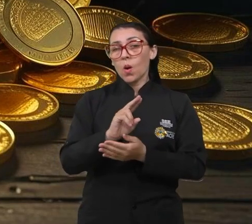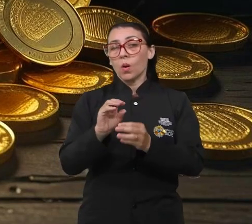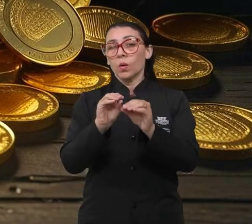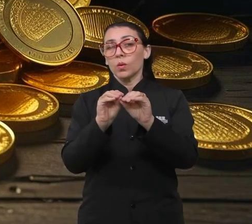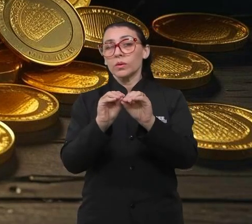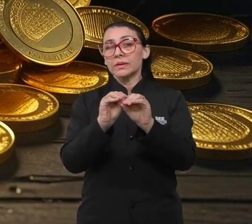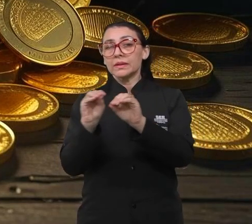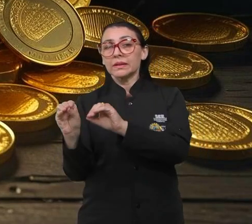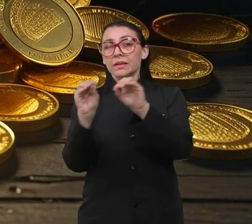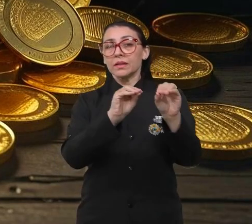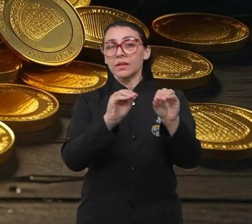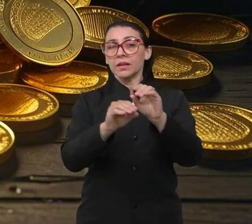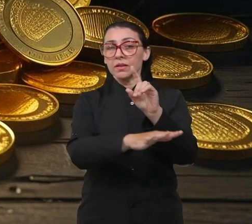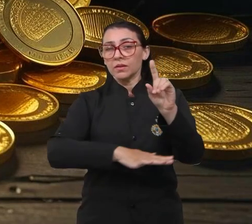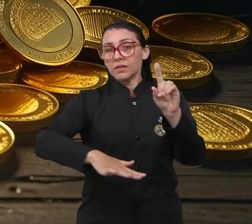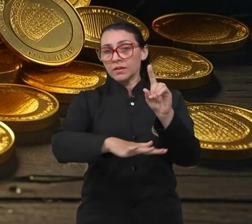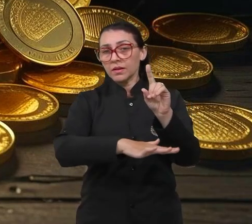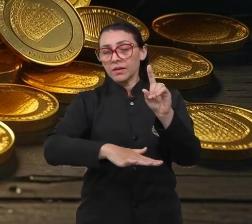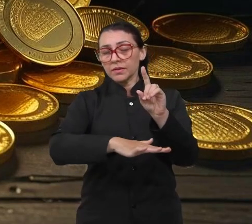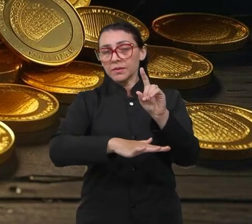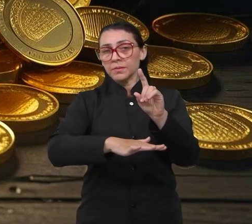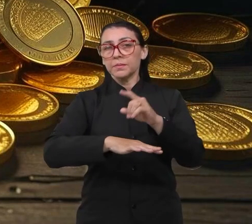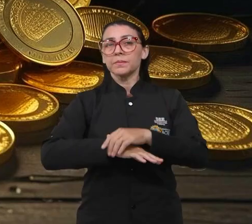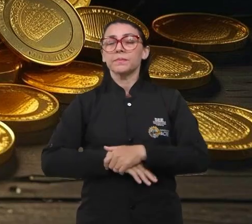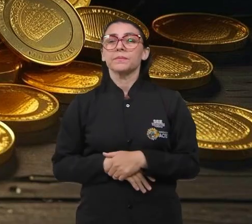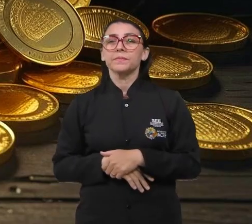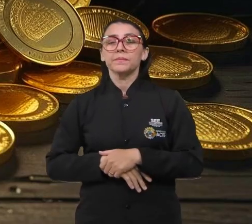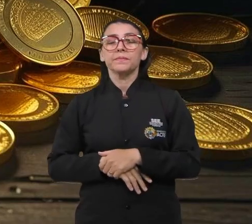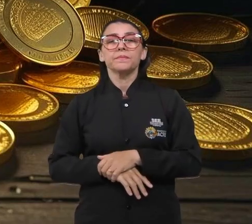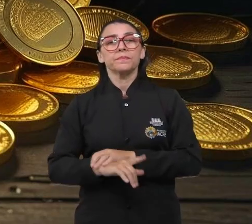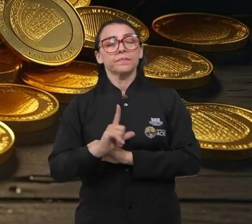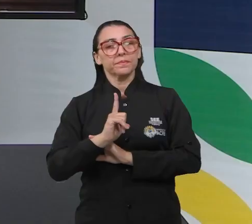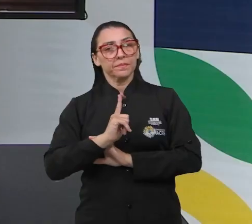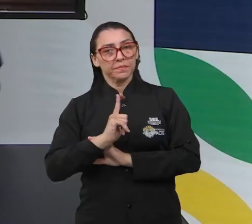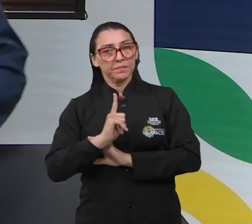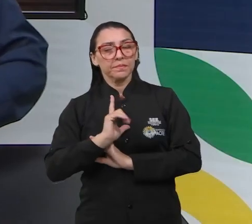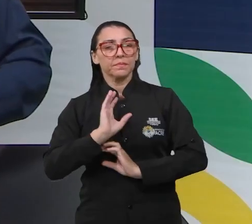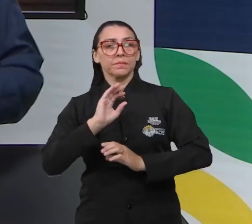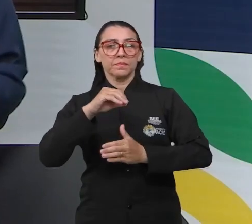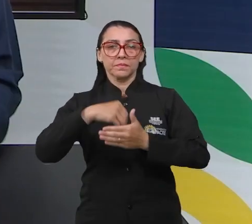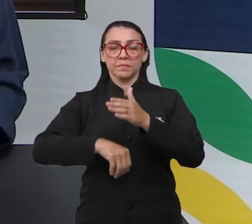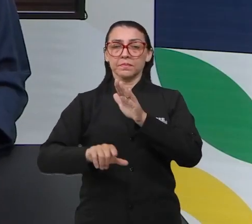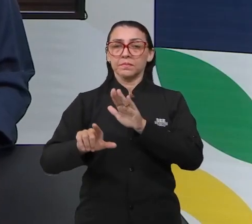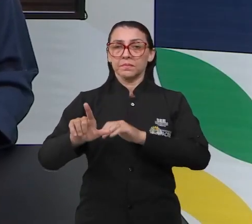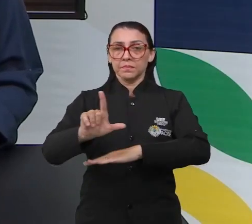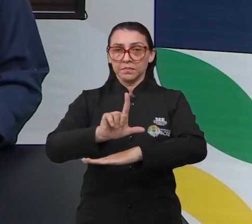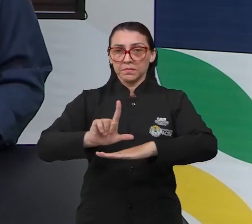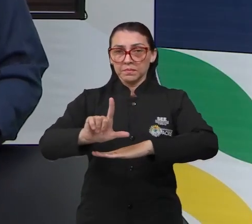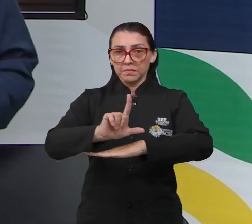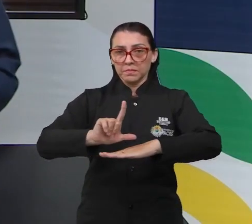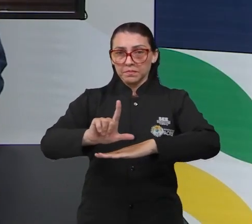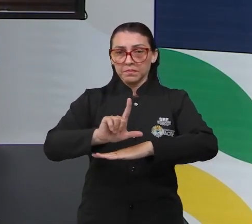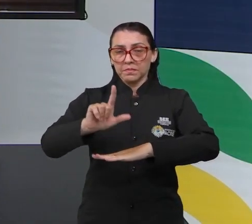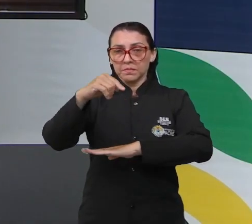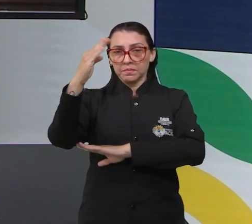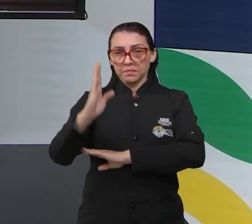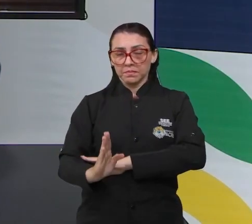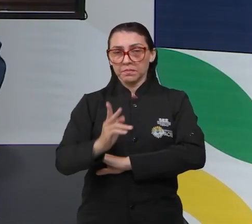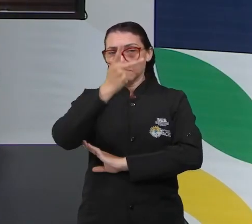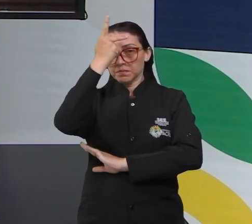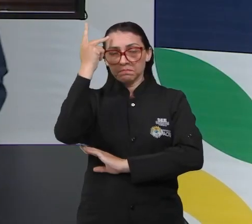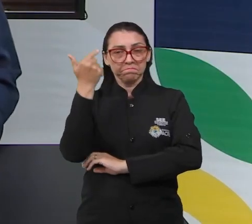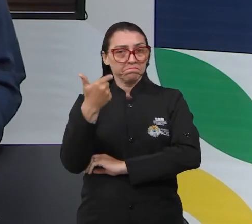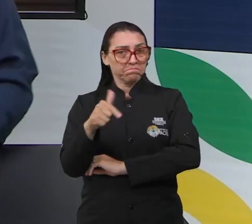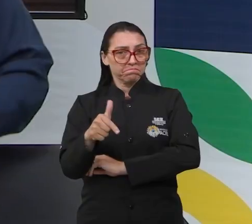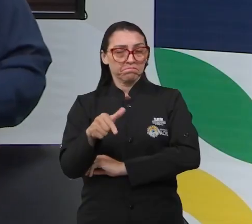transferências sociais, ok? Então, existe dentro da legislação brasileira, para aquelas pessoas que não